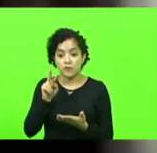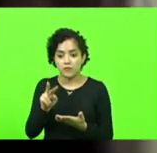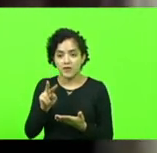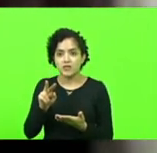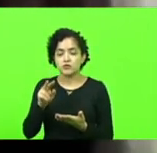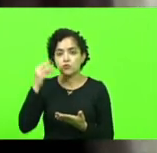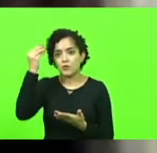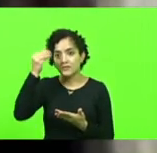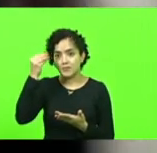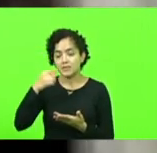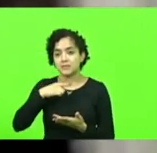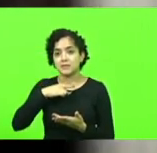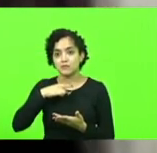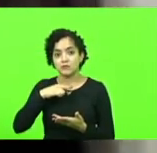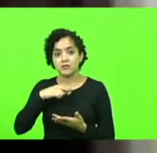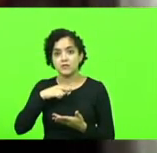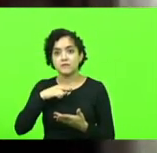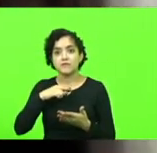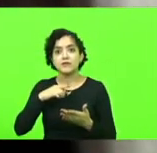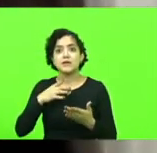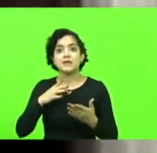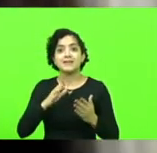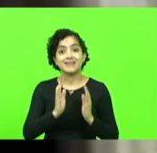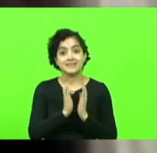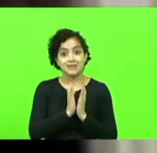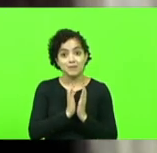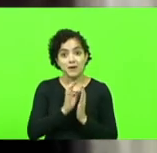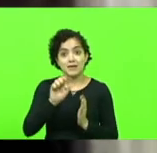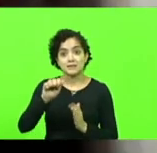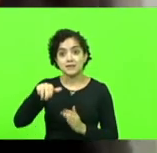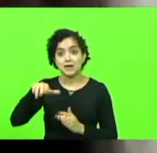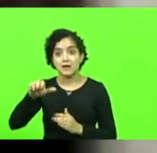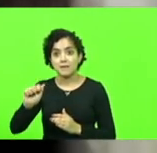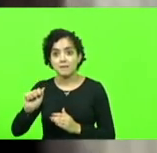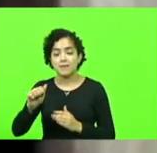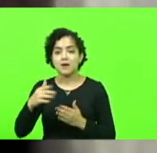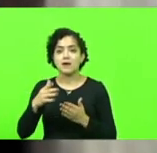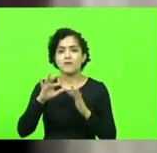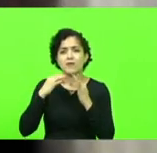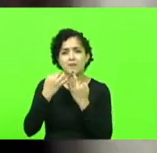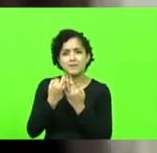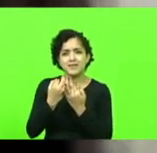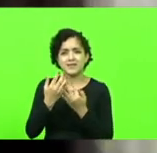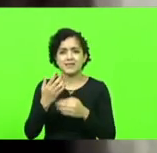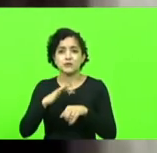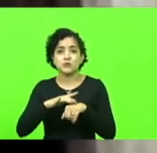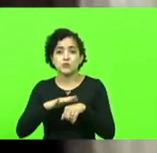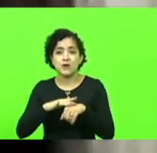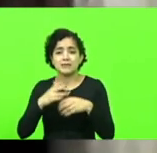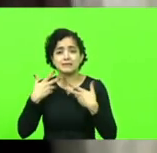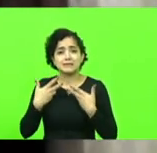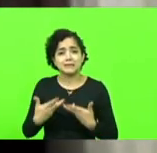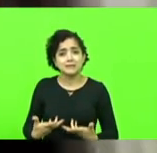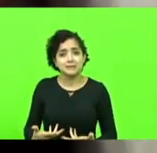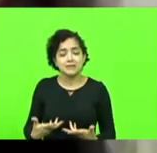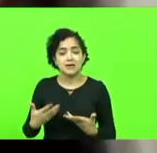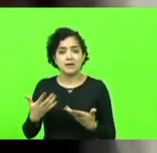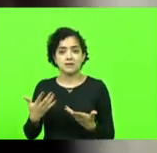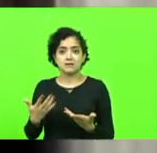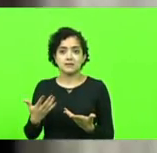que eu tive nas APAES e na AMA, famílias doentes, famílias cansadas,